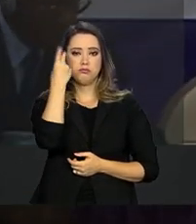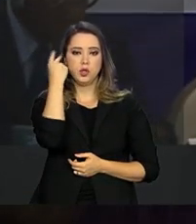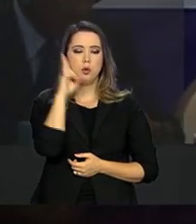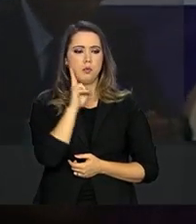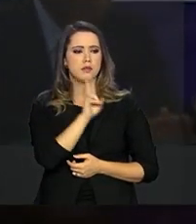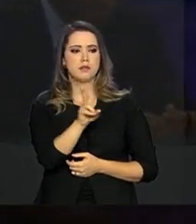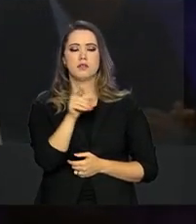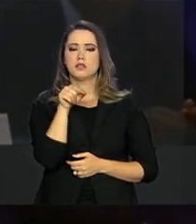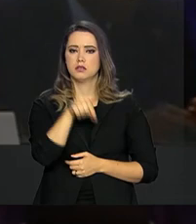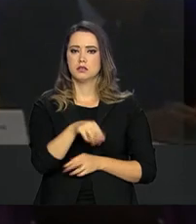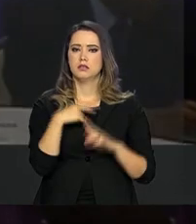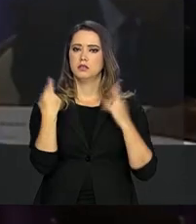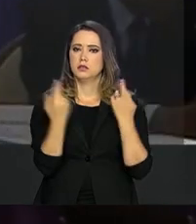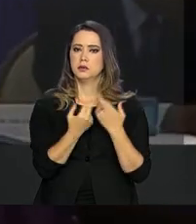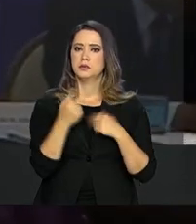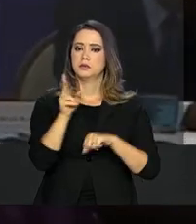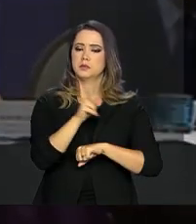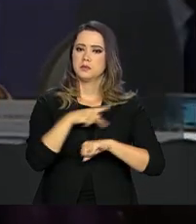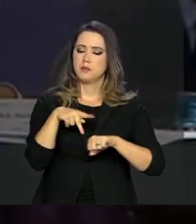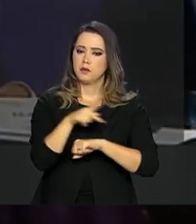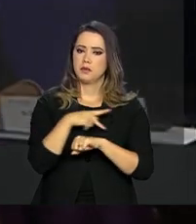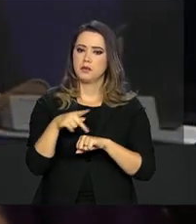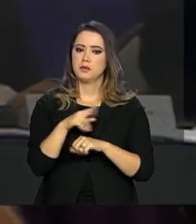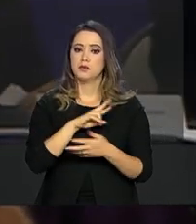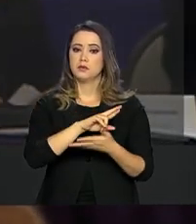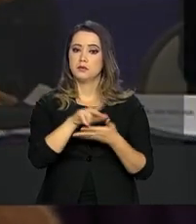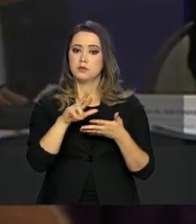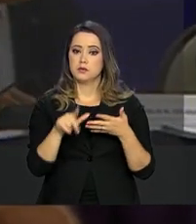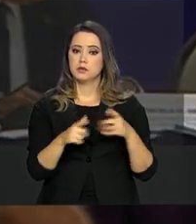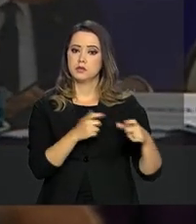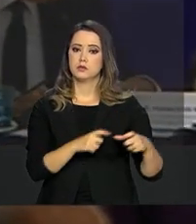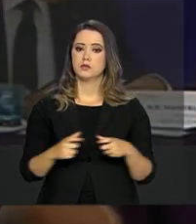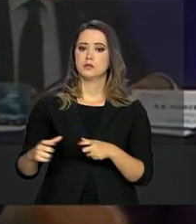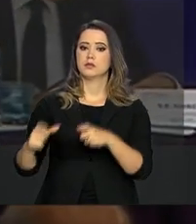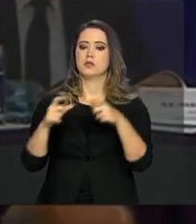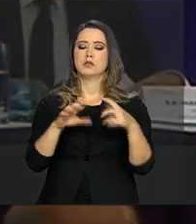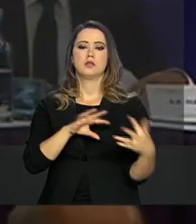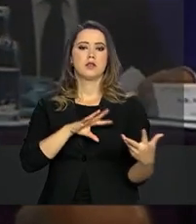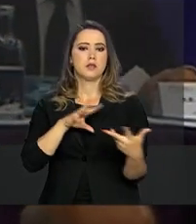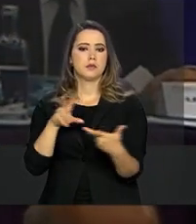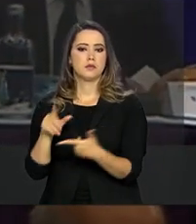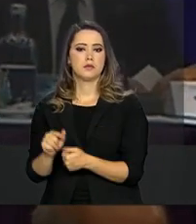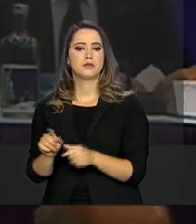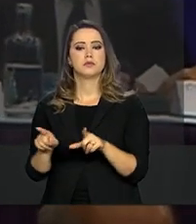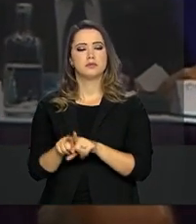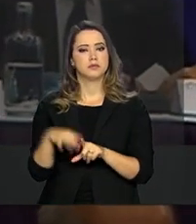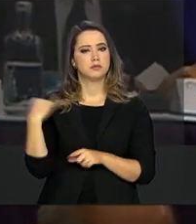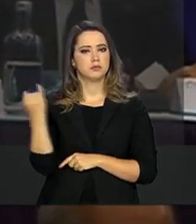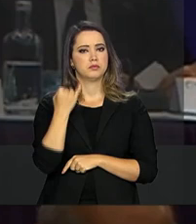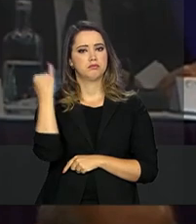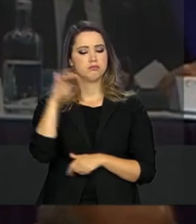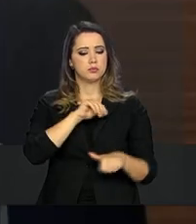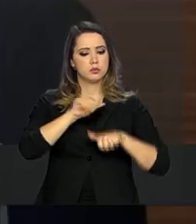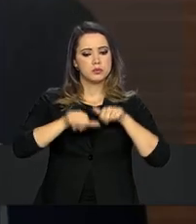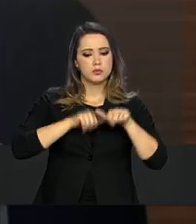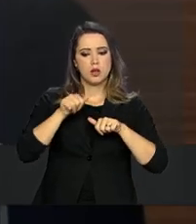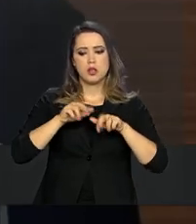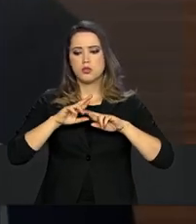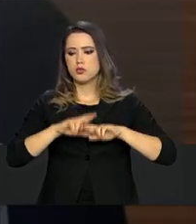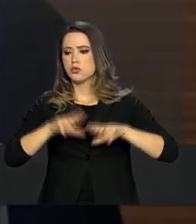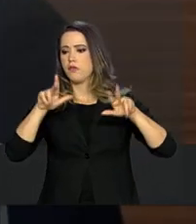reúne países é de vários cantos do mundo e também uma fascinante diversidade